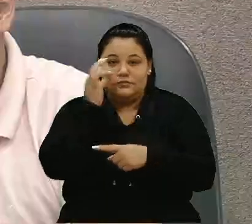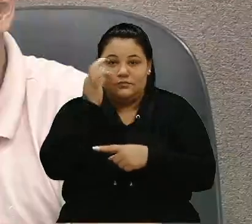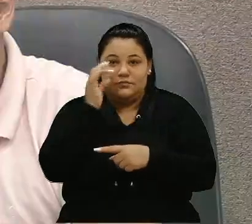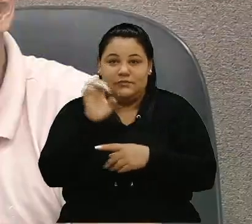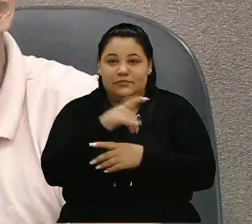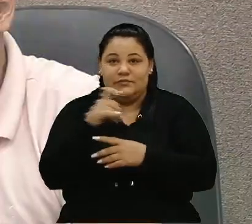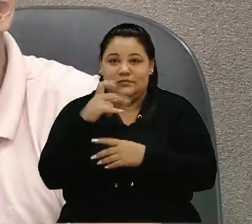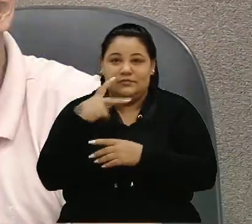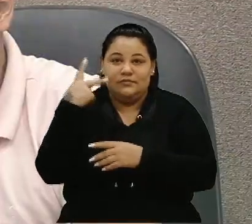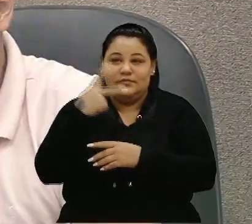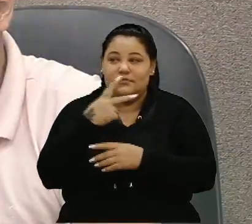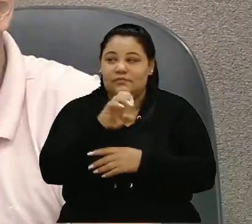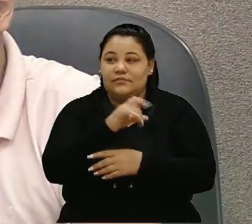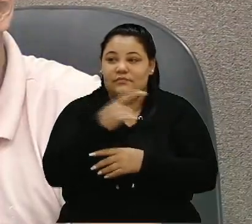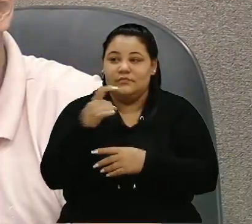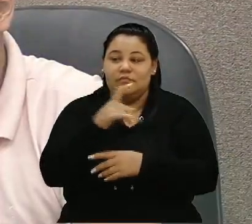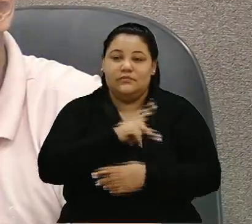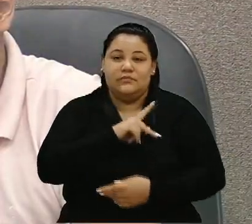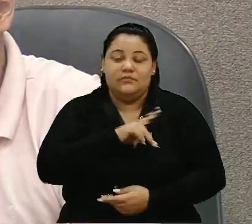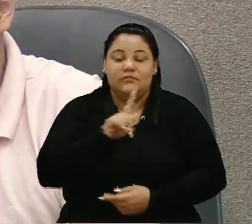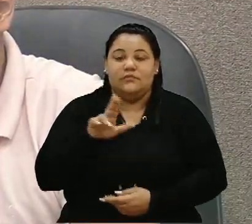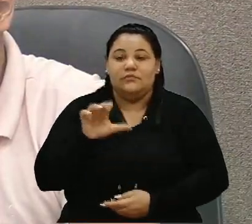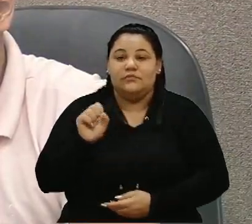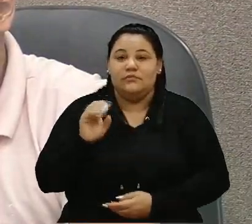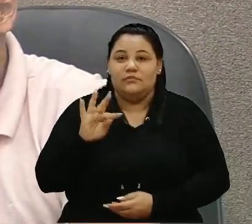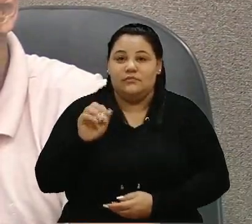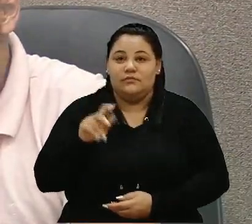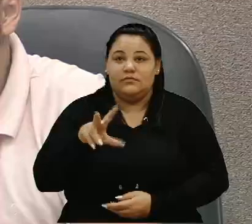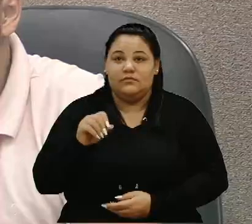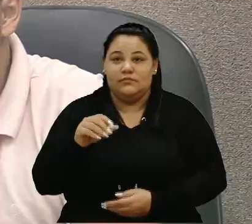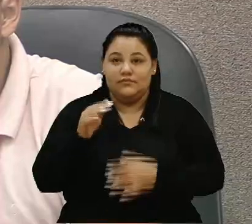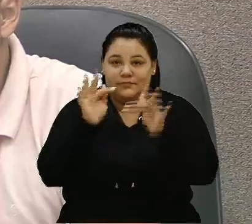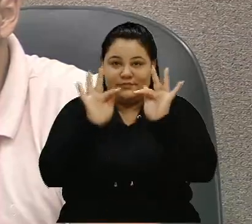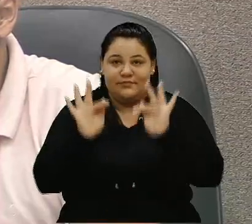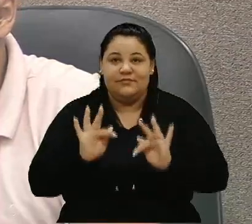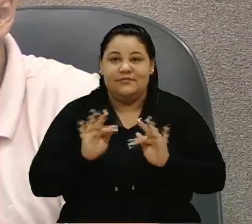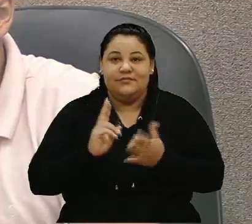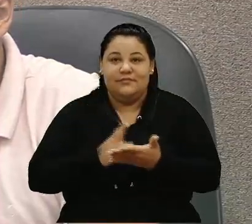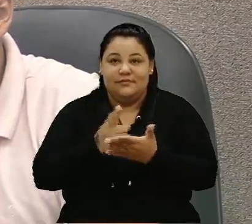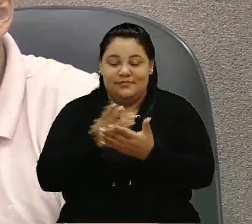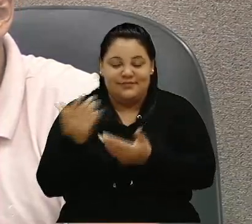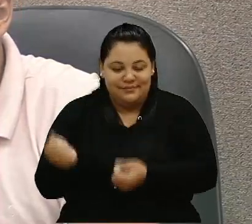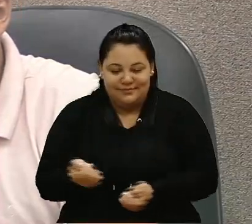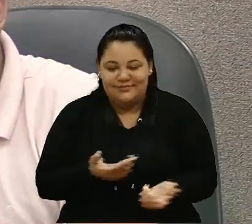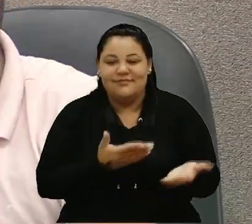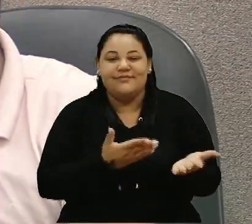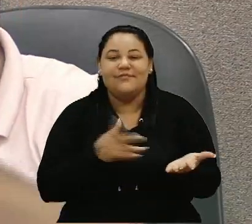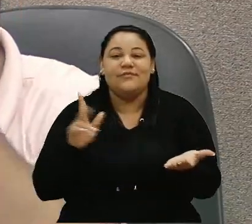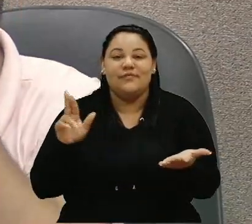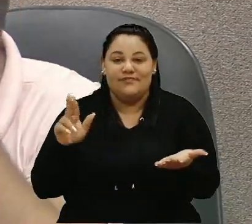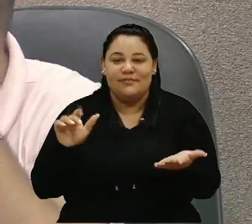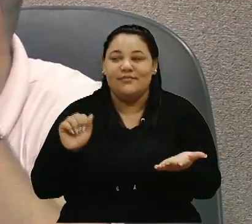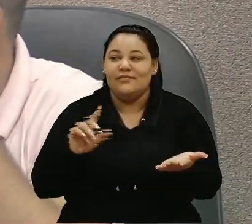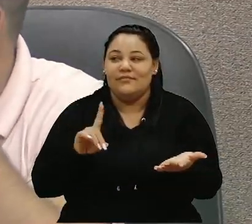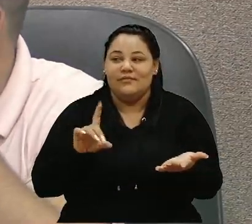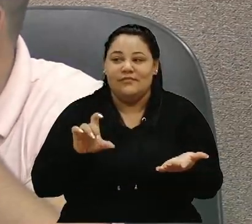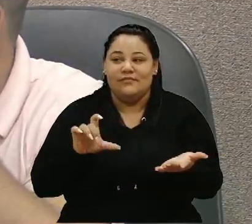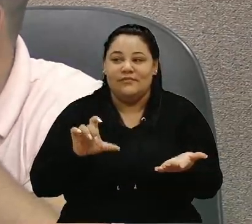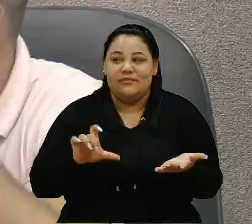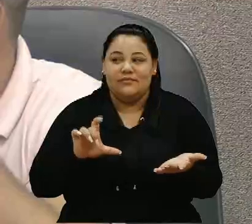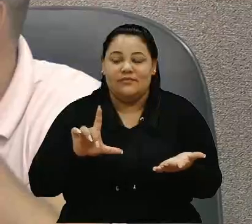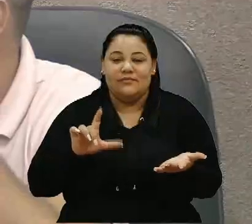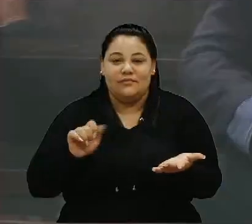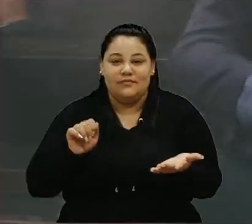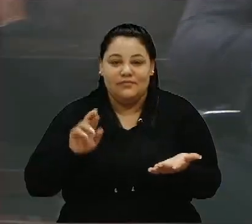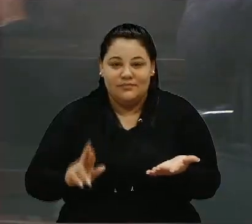presidente dessa casa, Gustavo Toigo, uma alegria sempre te receber aqui. O Adelar também, né, o irmão, e nesse momento importante